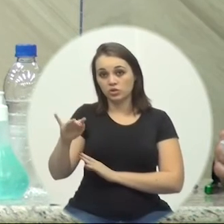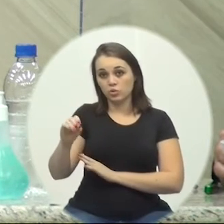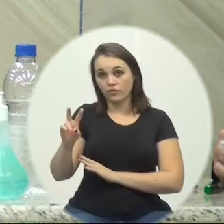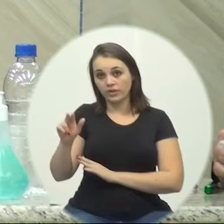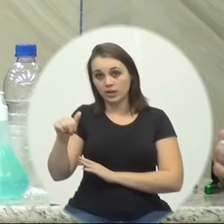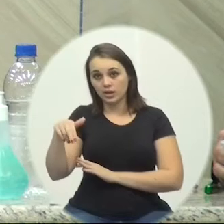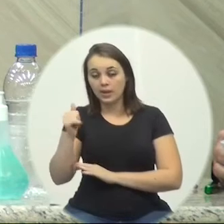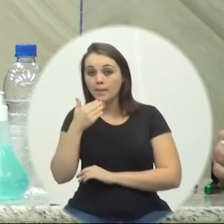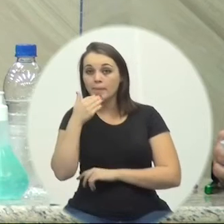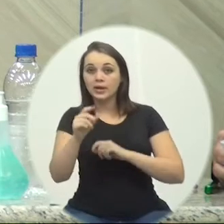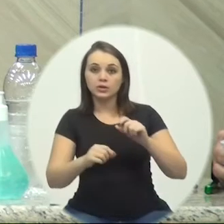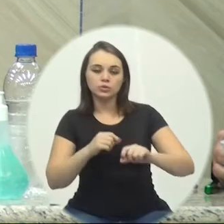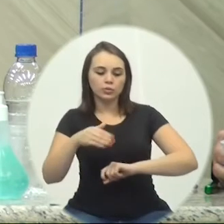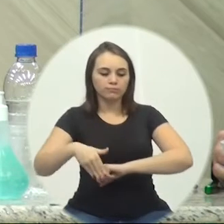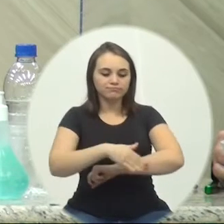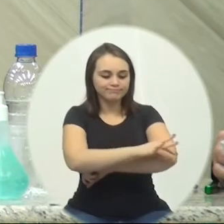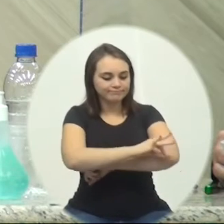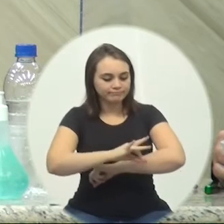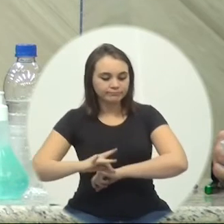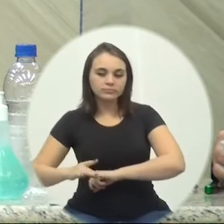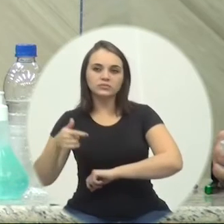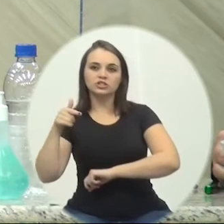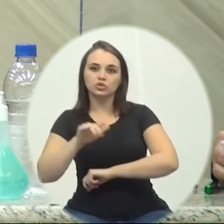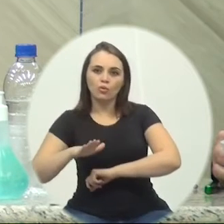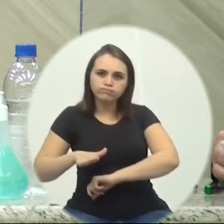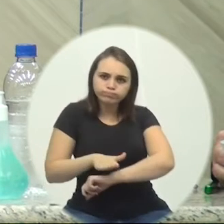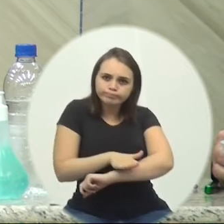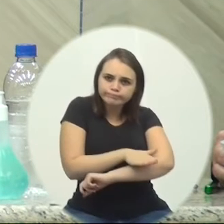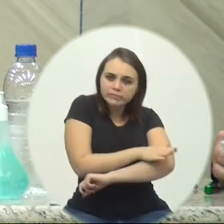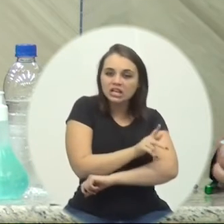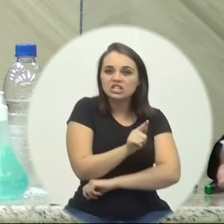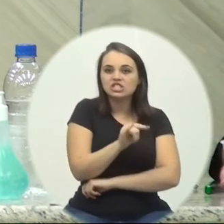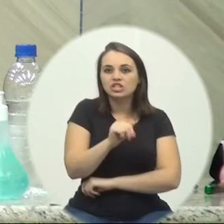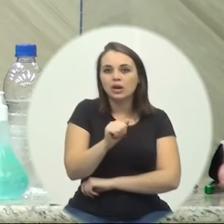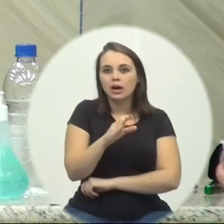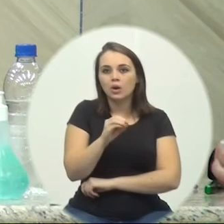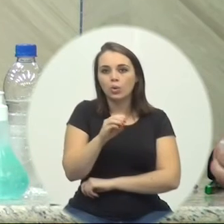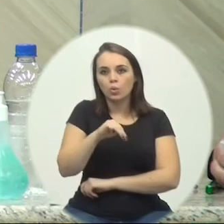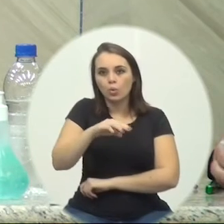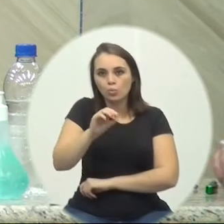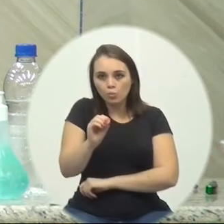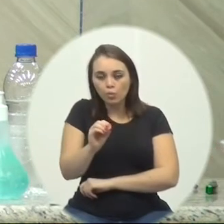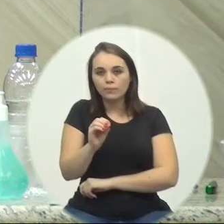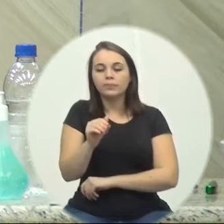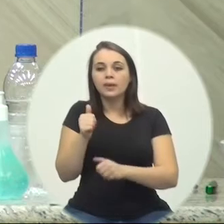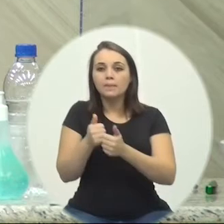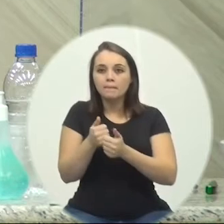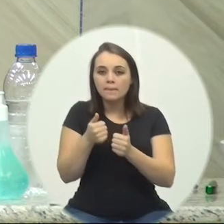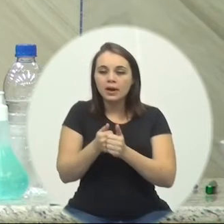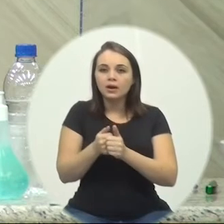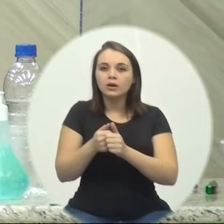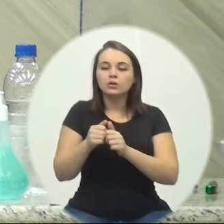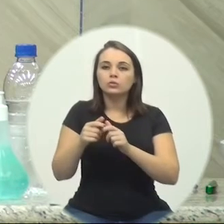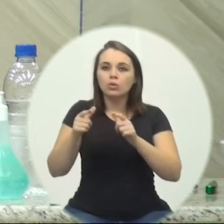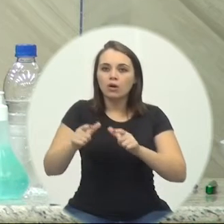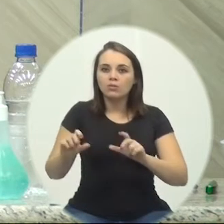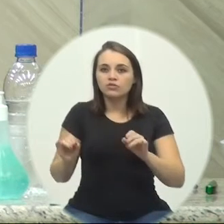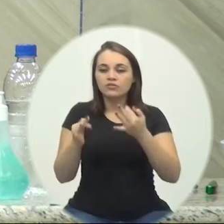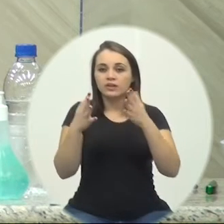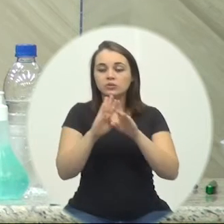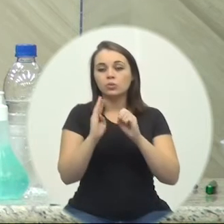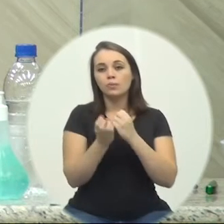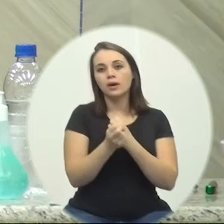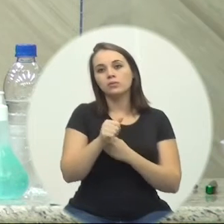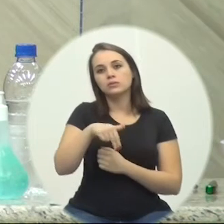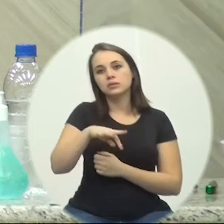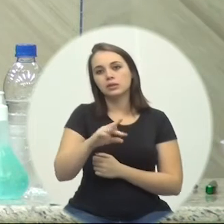Mondardo, asfaltamento na rua Diácono Sônego Neto, na altura do centro de eventos, no bairro Santa Bárbara.